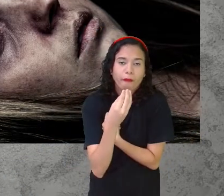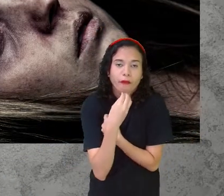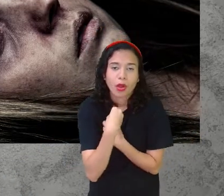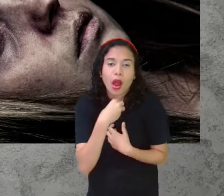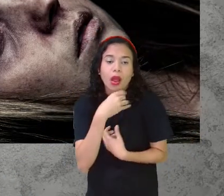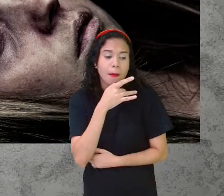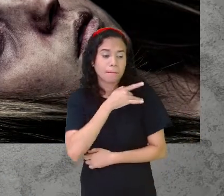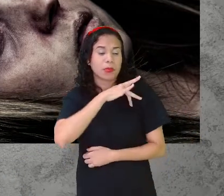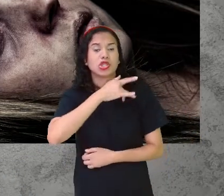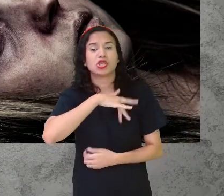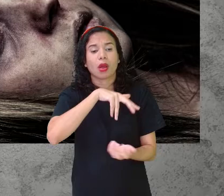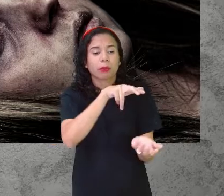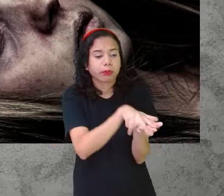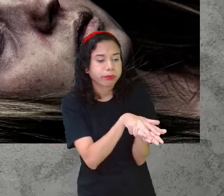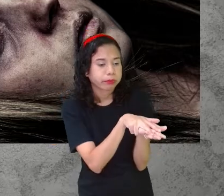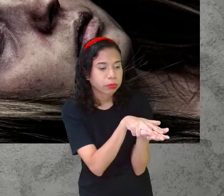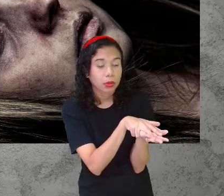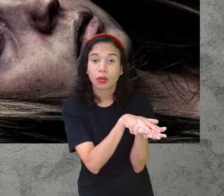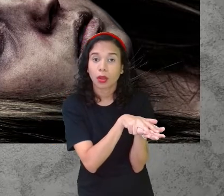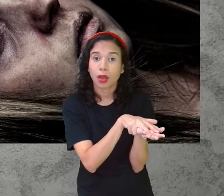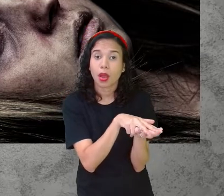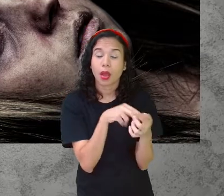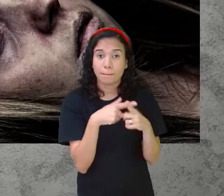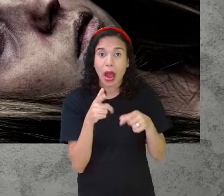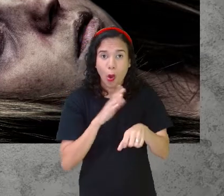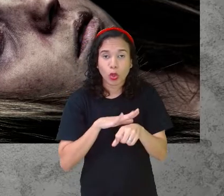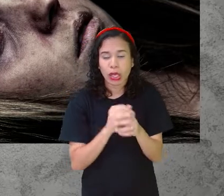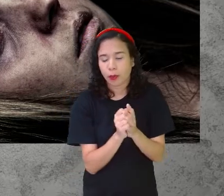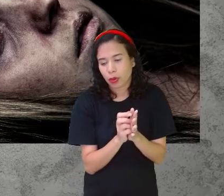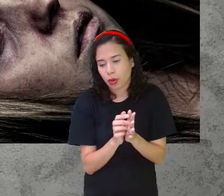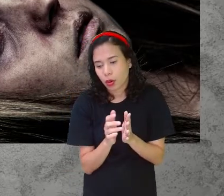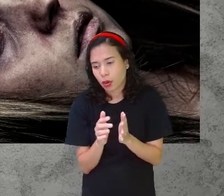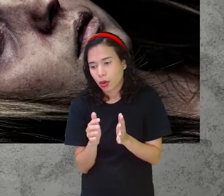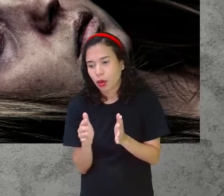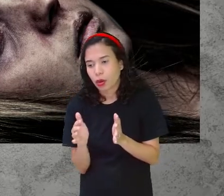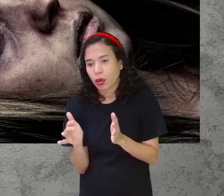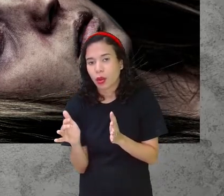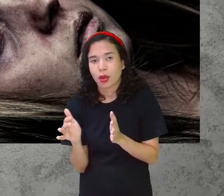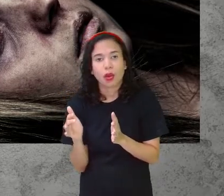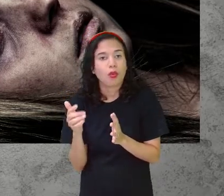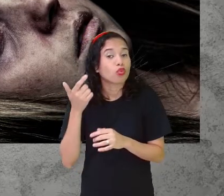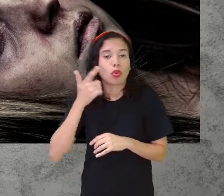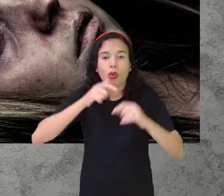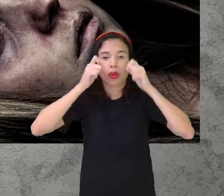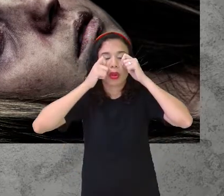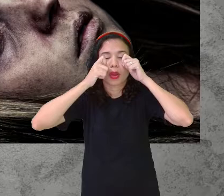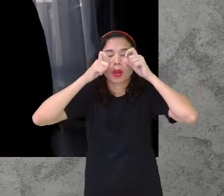cama, coitadinha. Com o tempo, ela foi até perdendo a